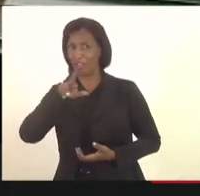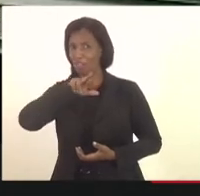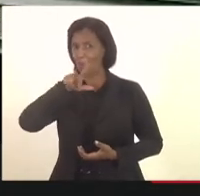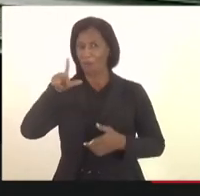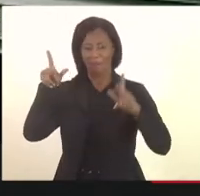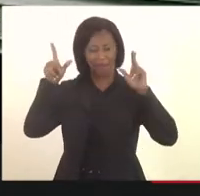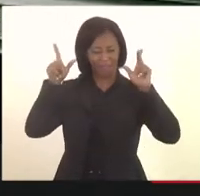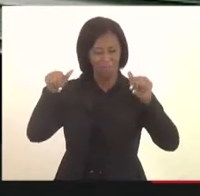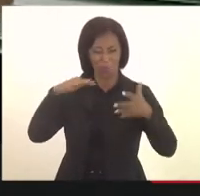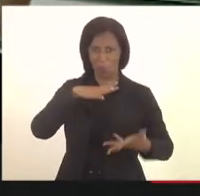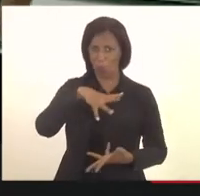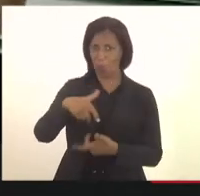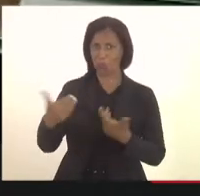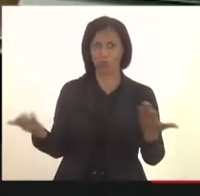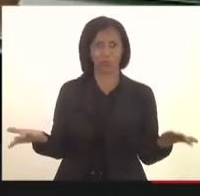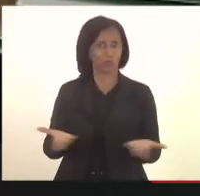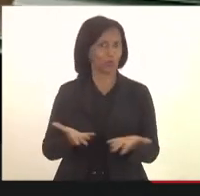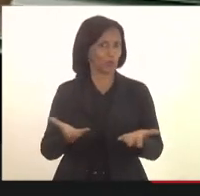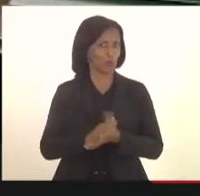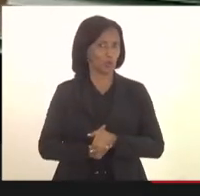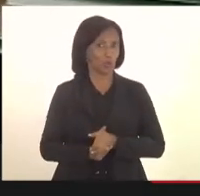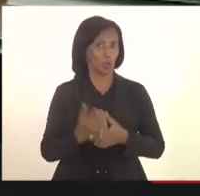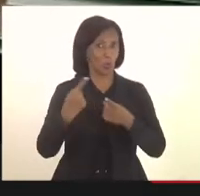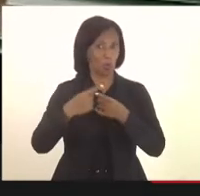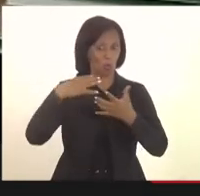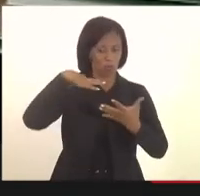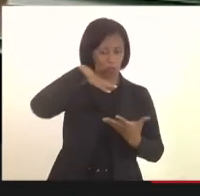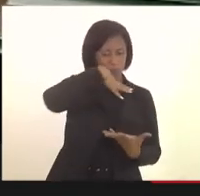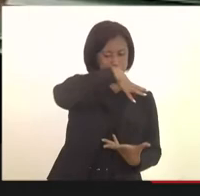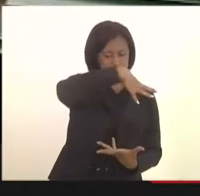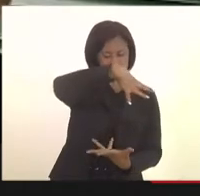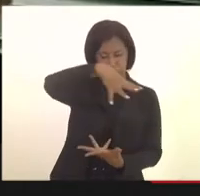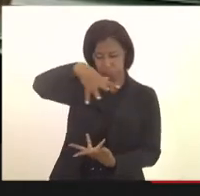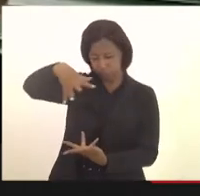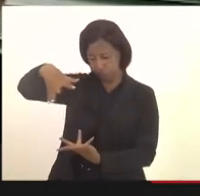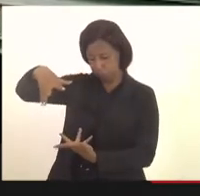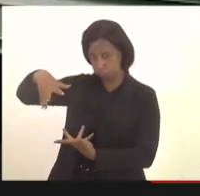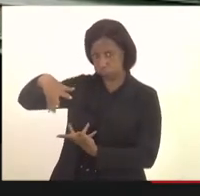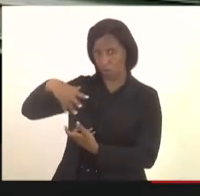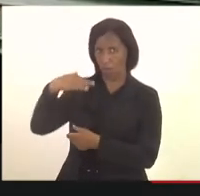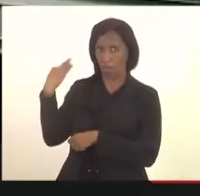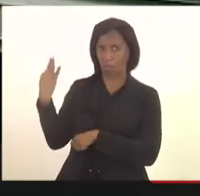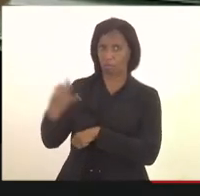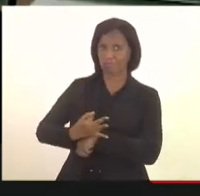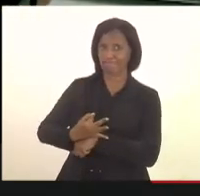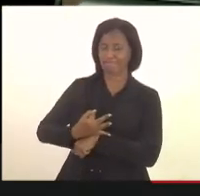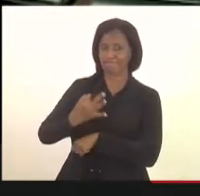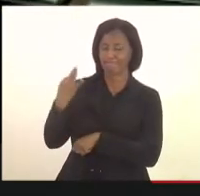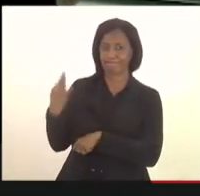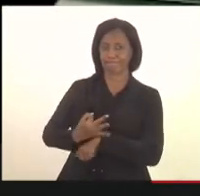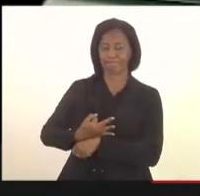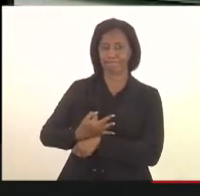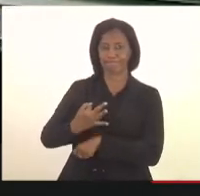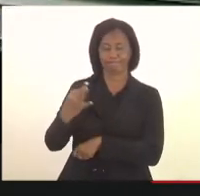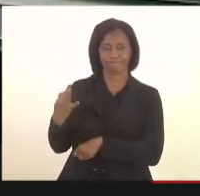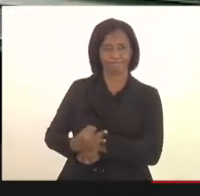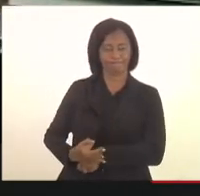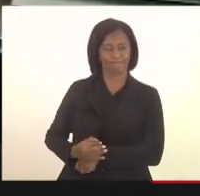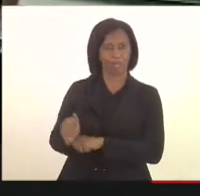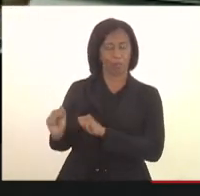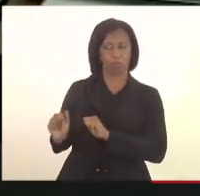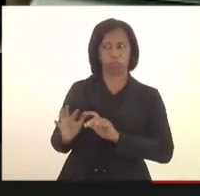né, porque o globo terrestre já não está aguentando tanta carga de